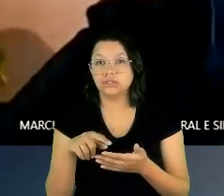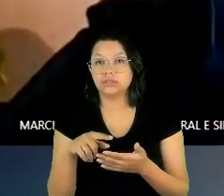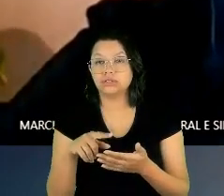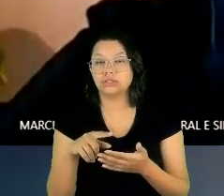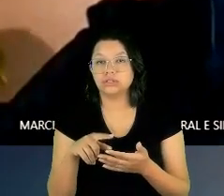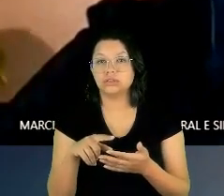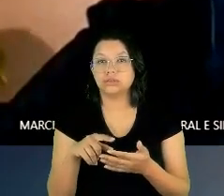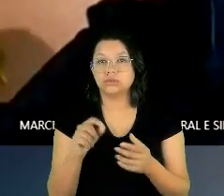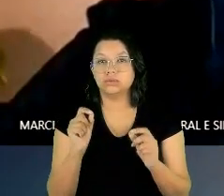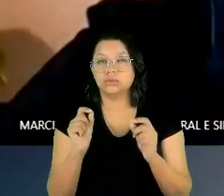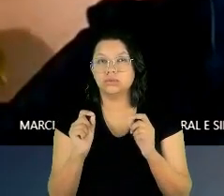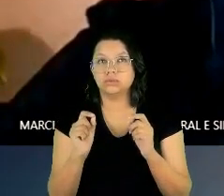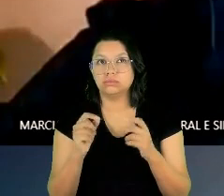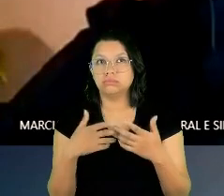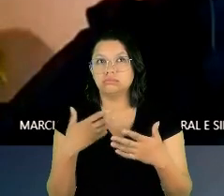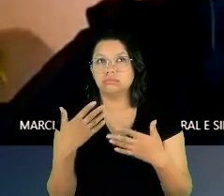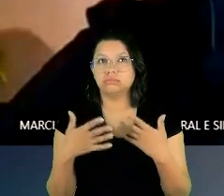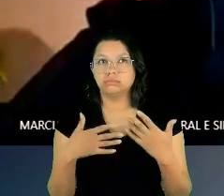entende como a